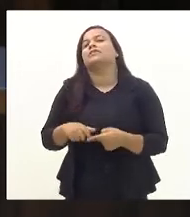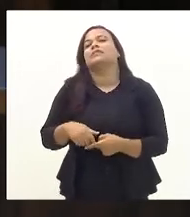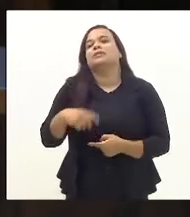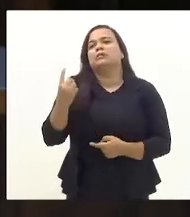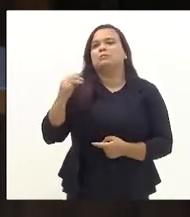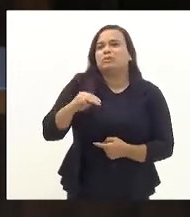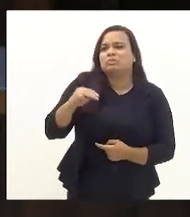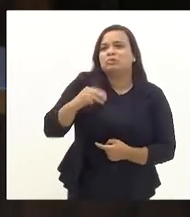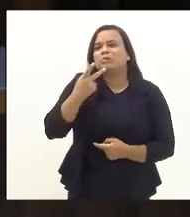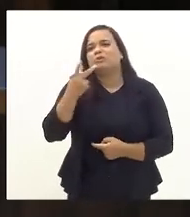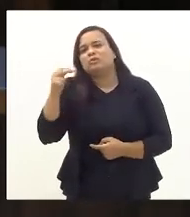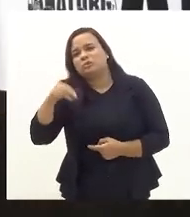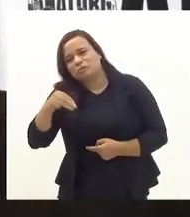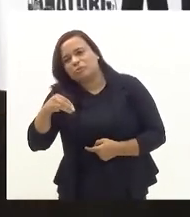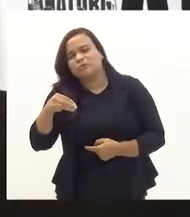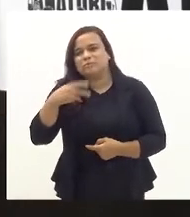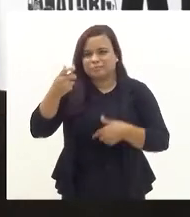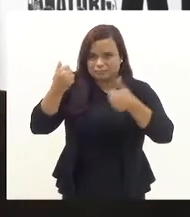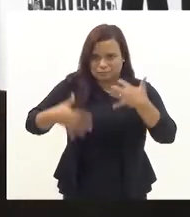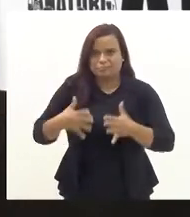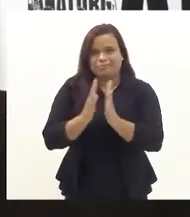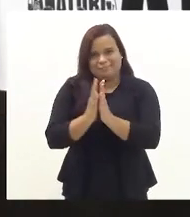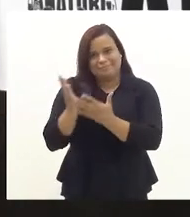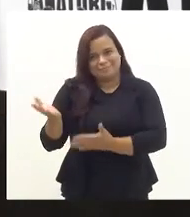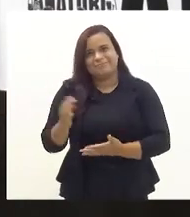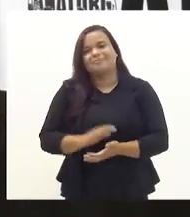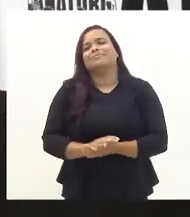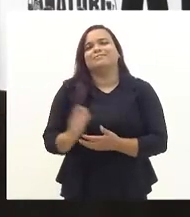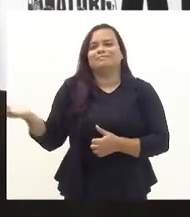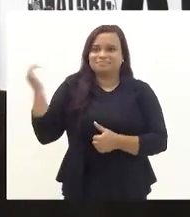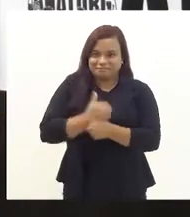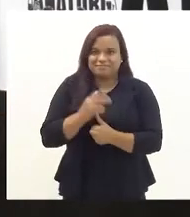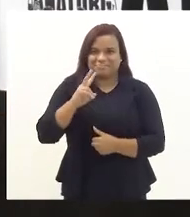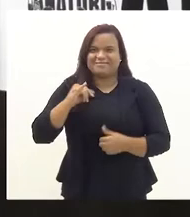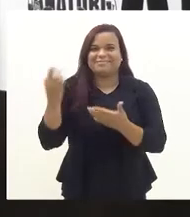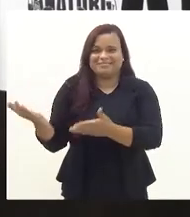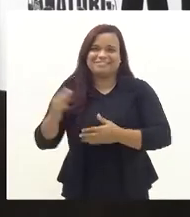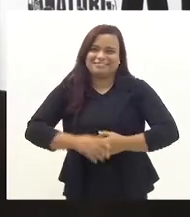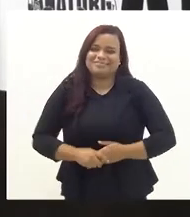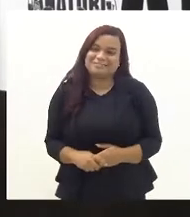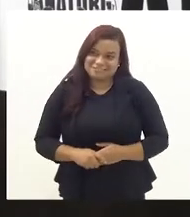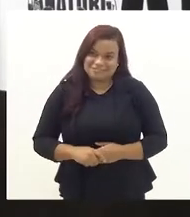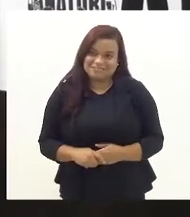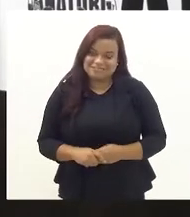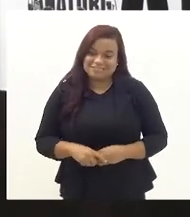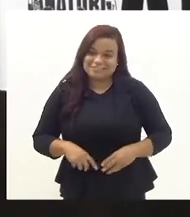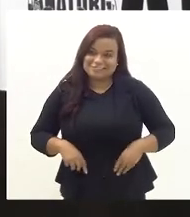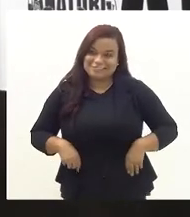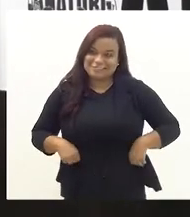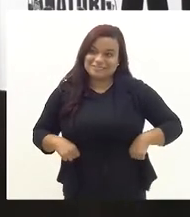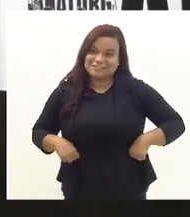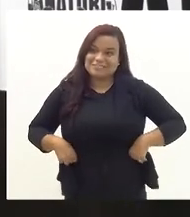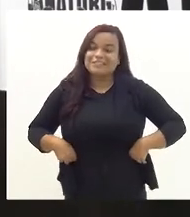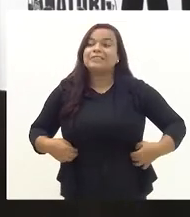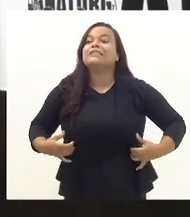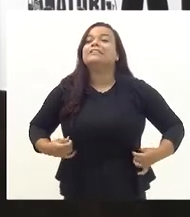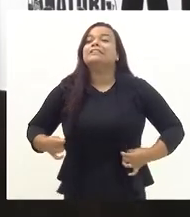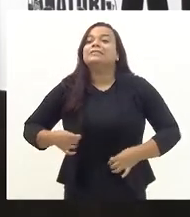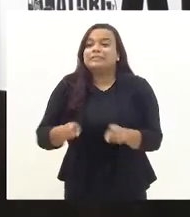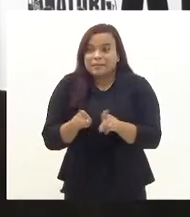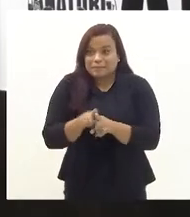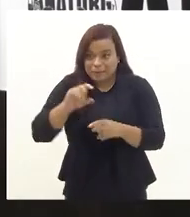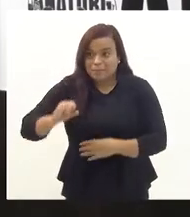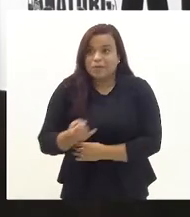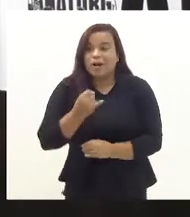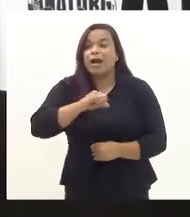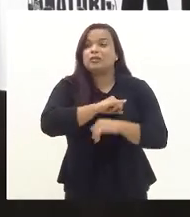minutos de fala, por favor. Vou aproveitar para anunciar aqui